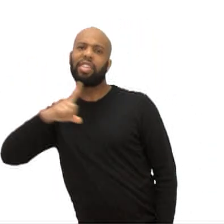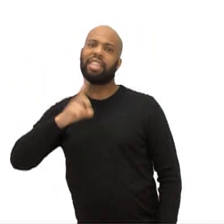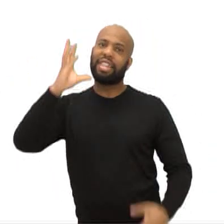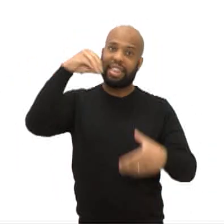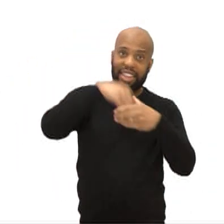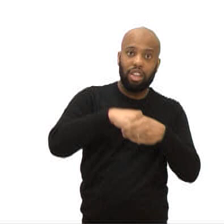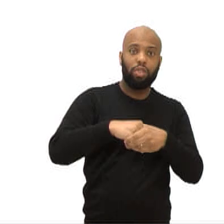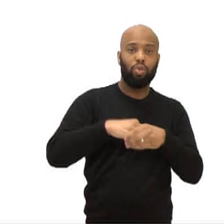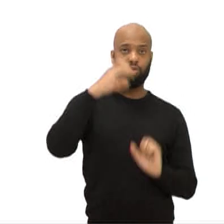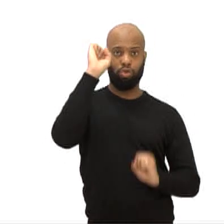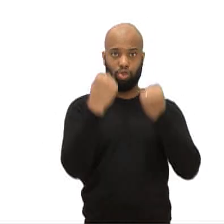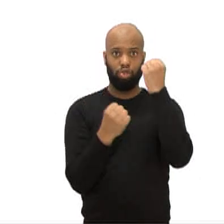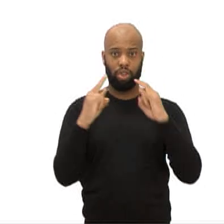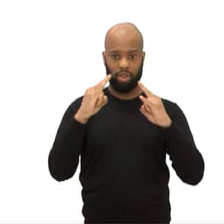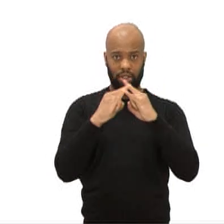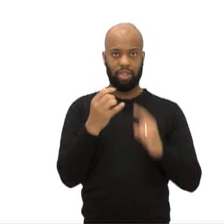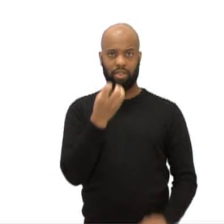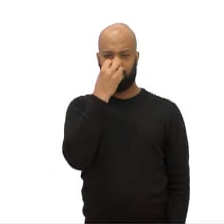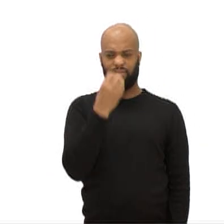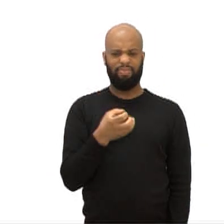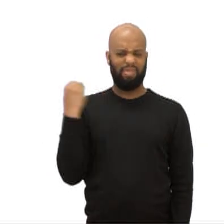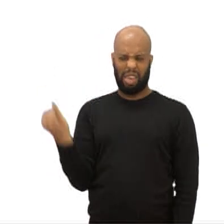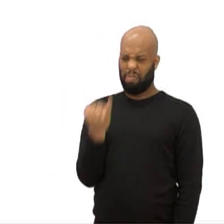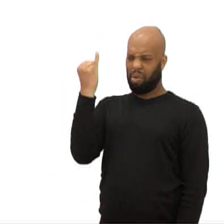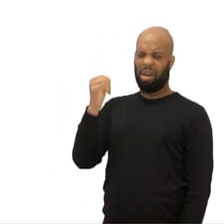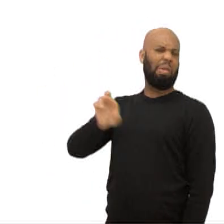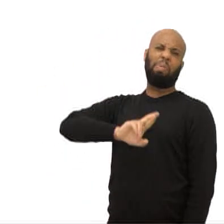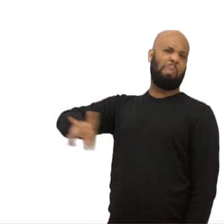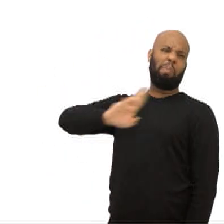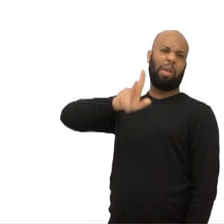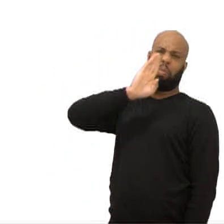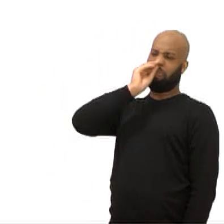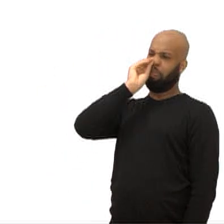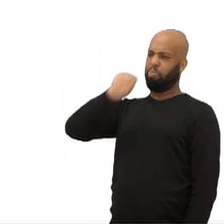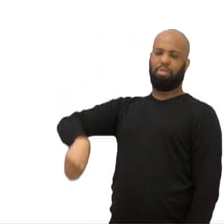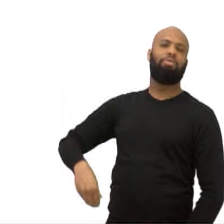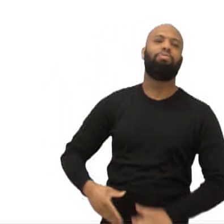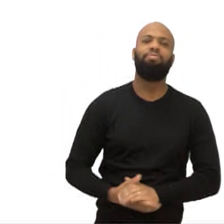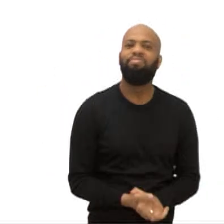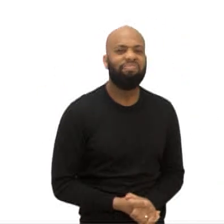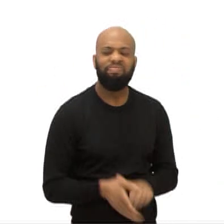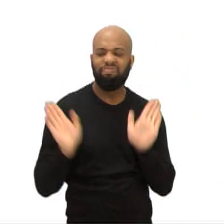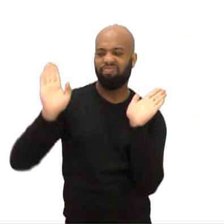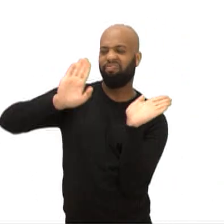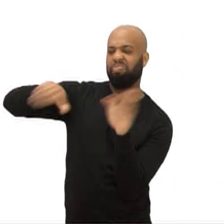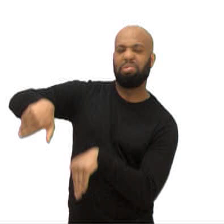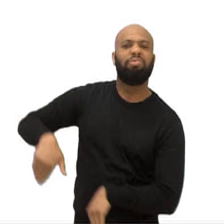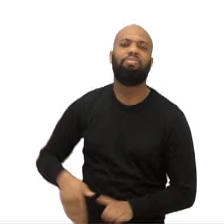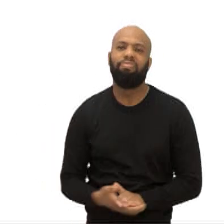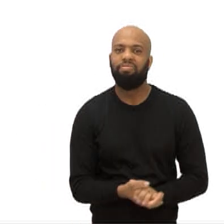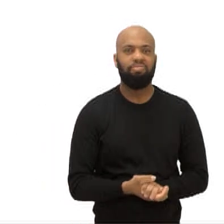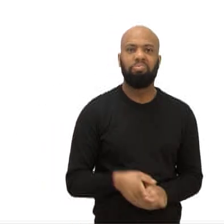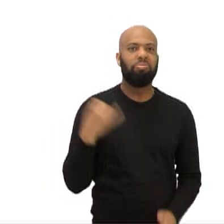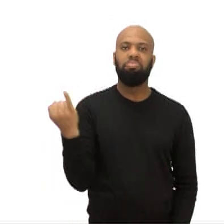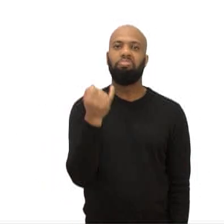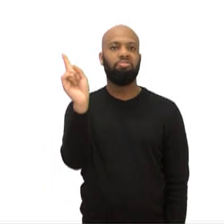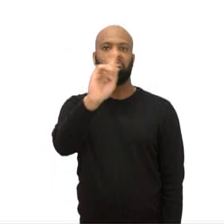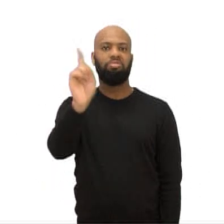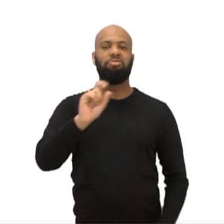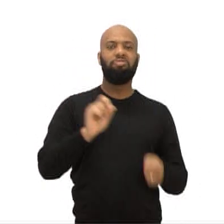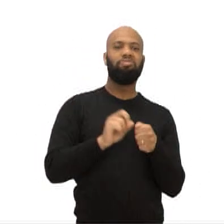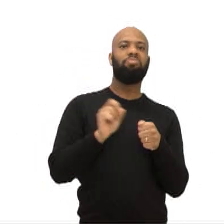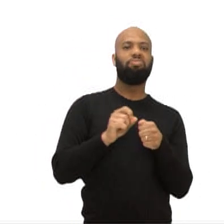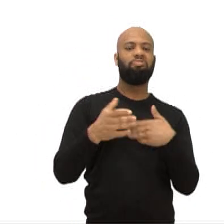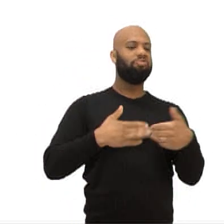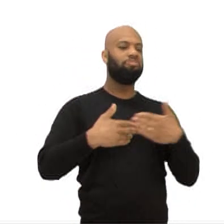jogos circenses são de pouca importância? Então, os benefícios que eu tenho não vale muita coisa. Vou fazer uma